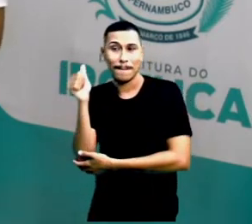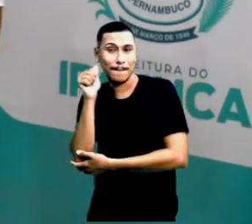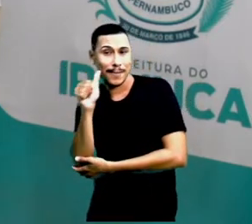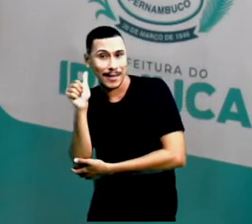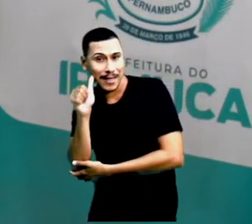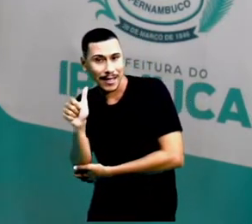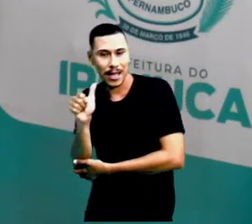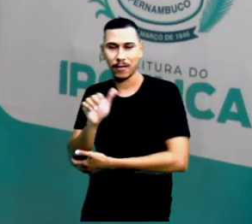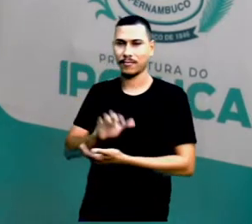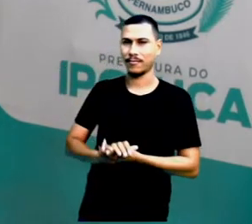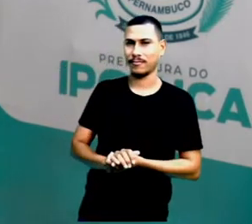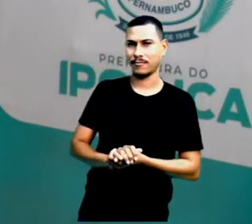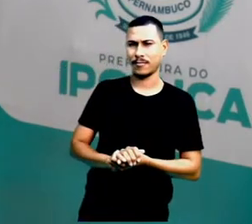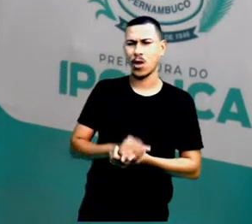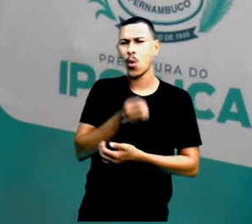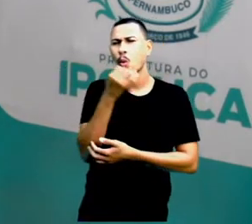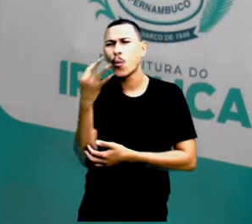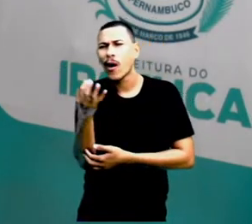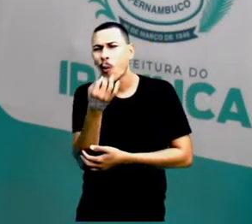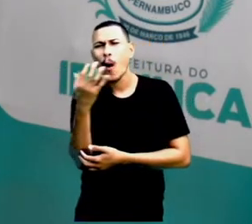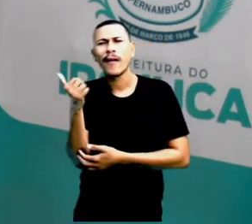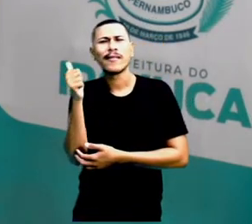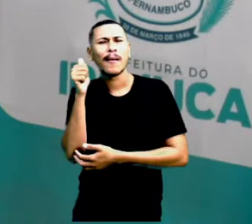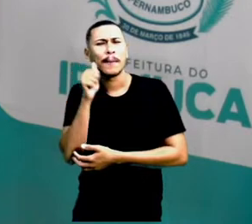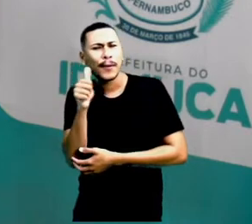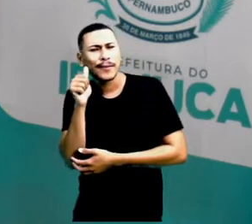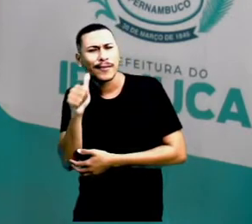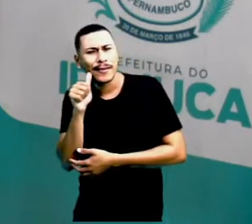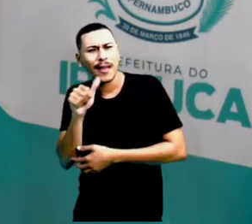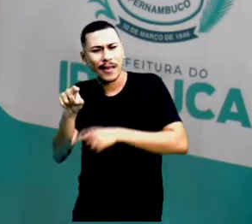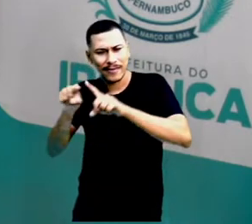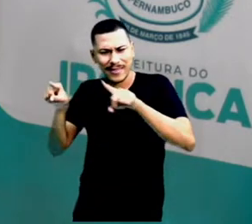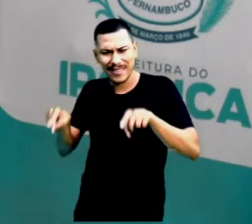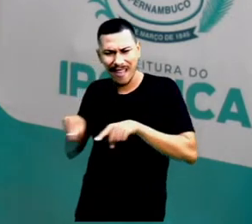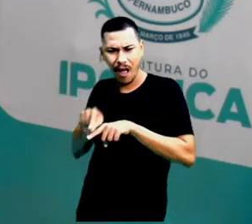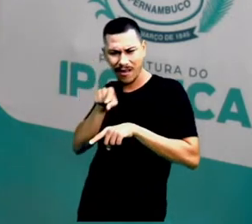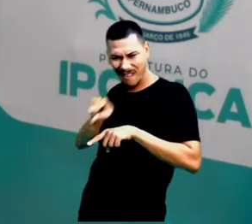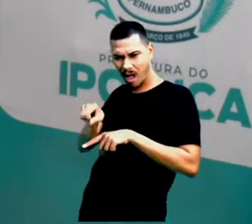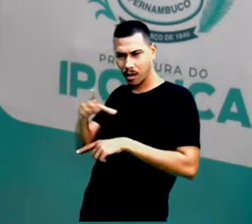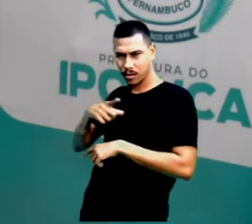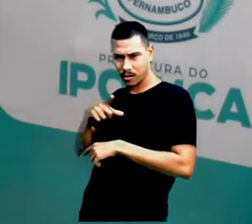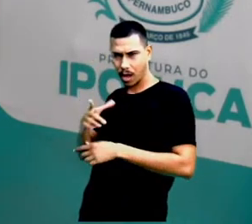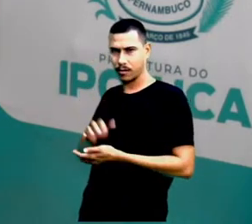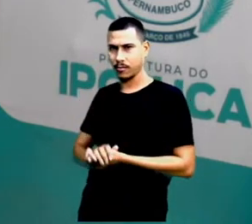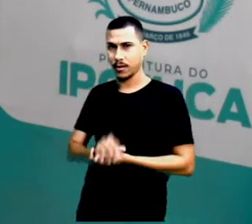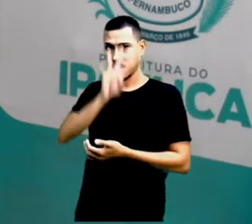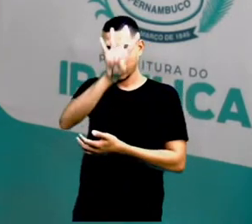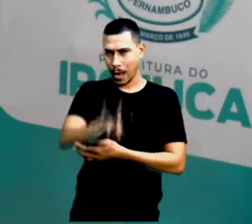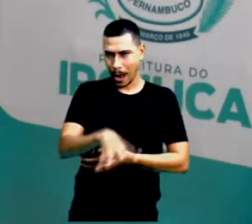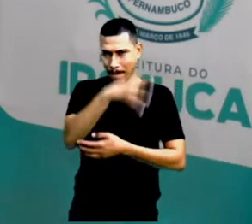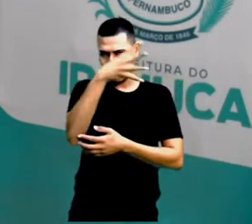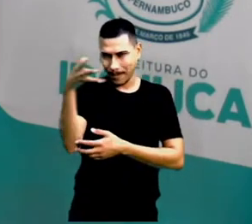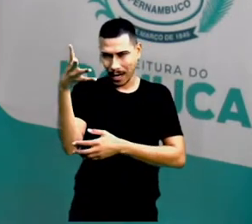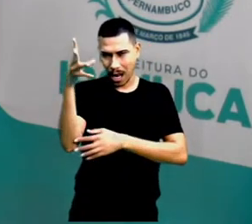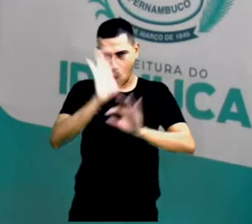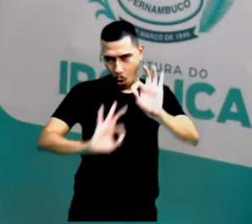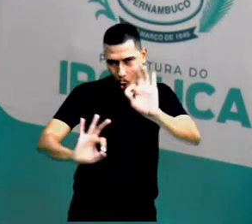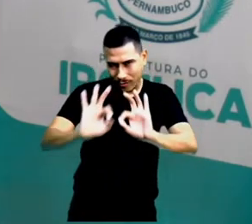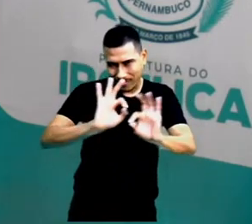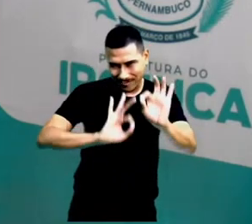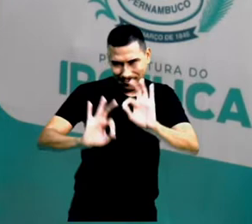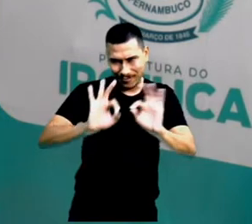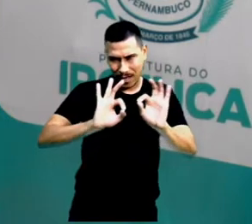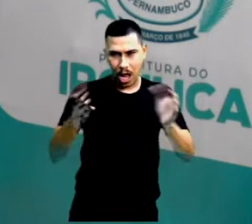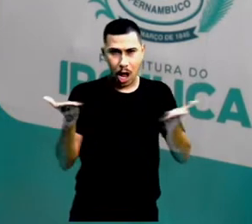meninas. Então, quantas meninas tem na sala? Vamos organizar a tabelinha. Vamos lá. Essa tabelinha